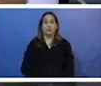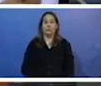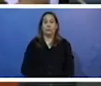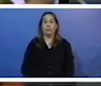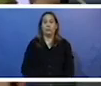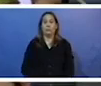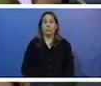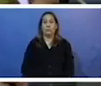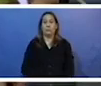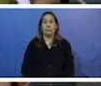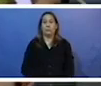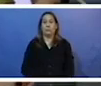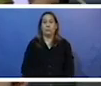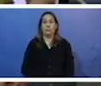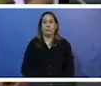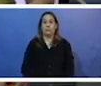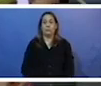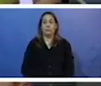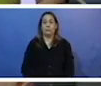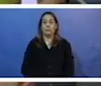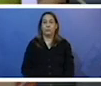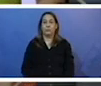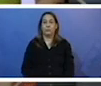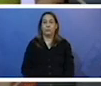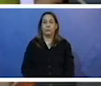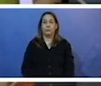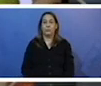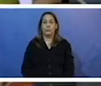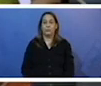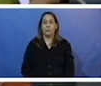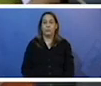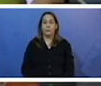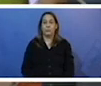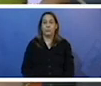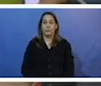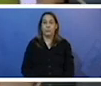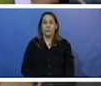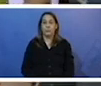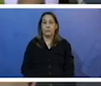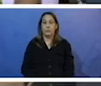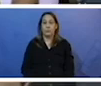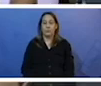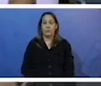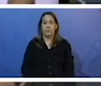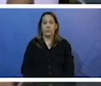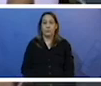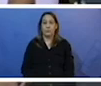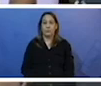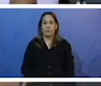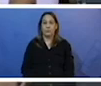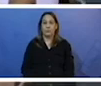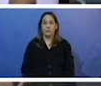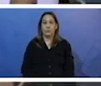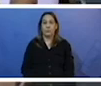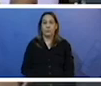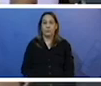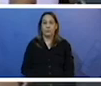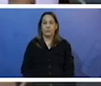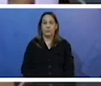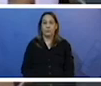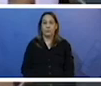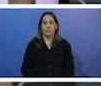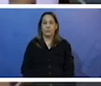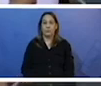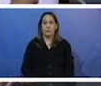a letrinha E, que na hora de escrevermos a gente tem que colocar a letrinha E, mas na hora de pronunciar, de falar, a gente